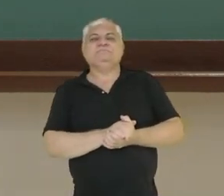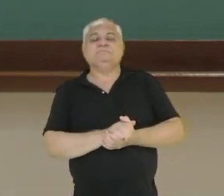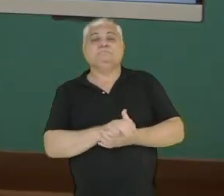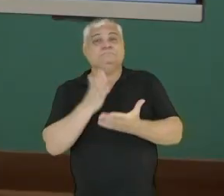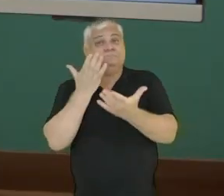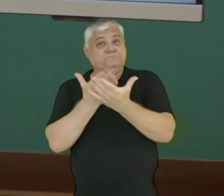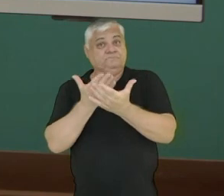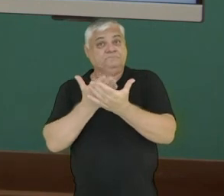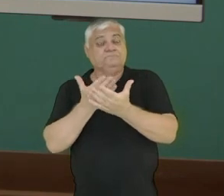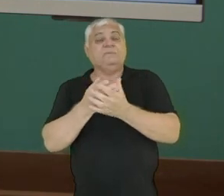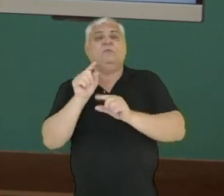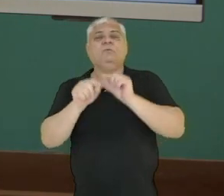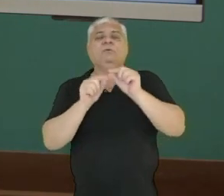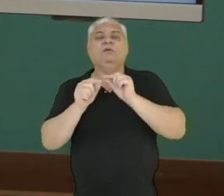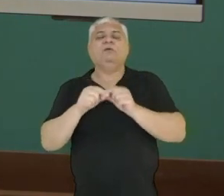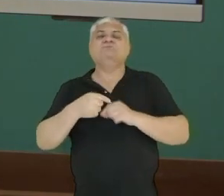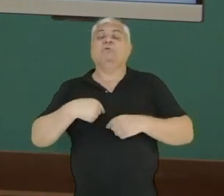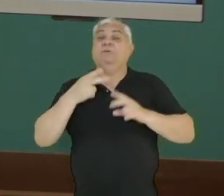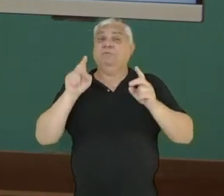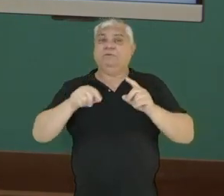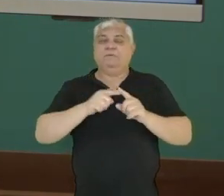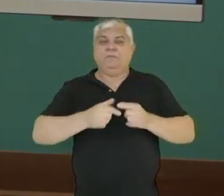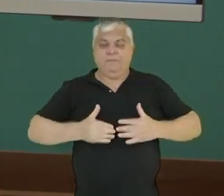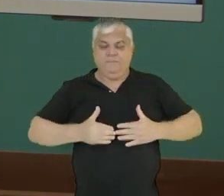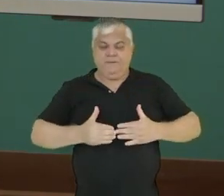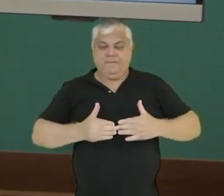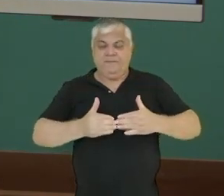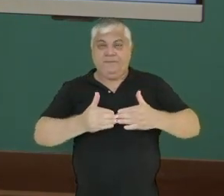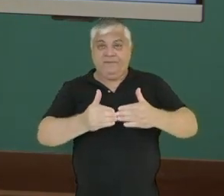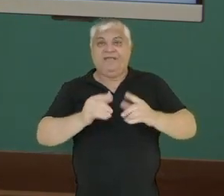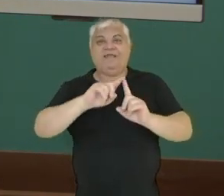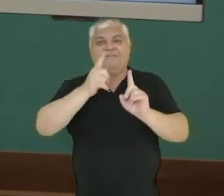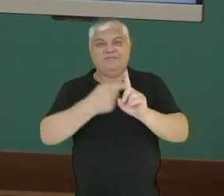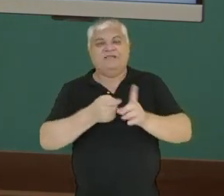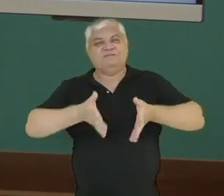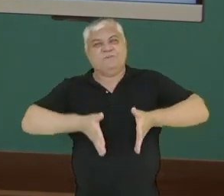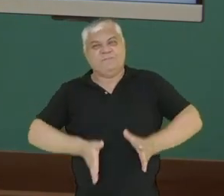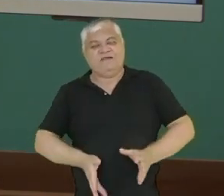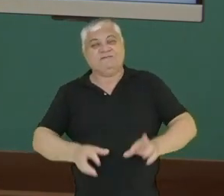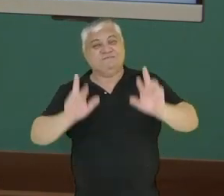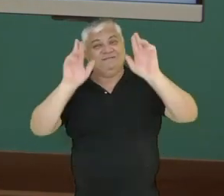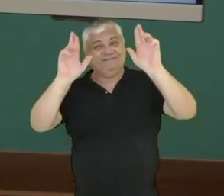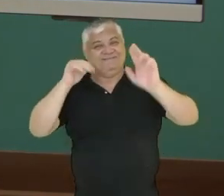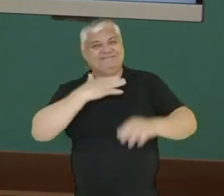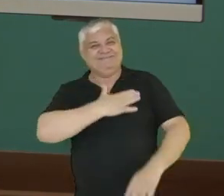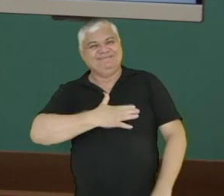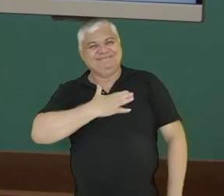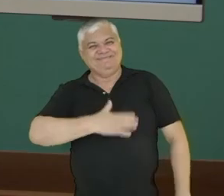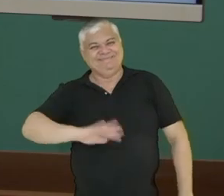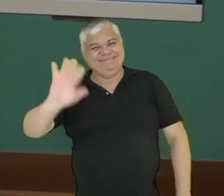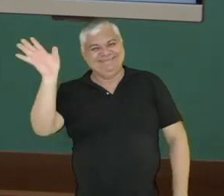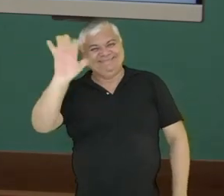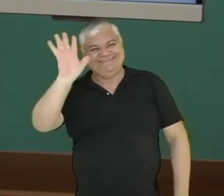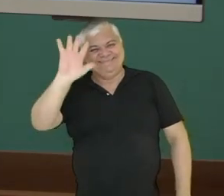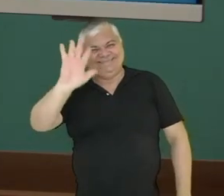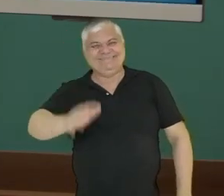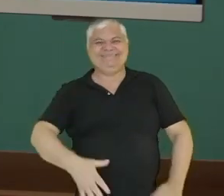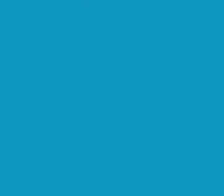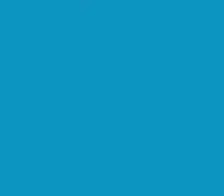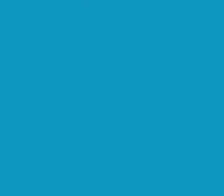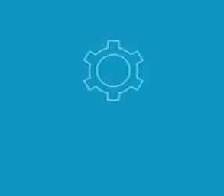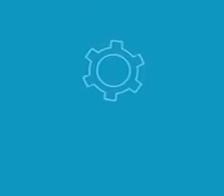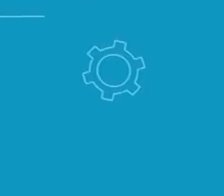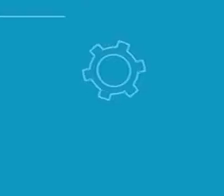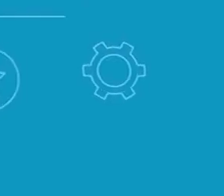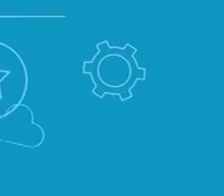Nesta aula, nós falamos sobre os estágios da gravidez e também sobre o parto. Espero que vocês tenham gostado. Até breve!